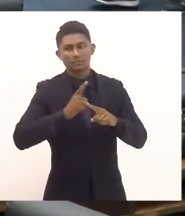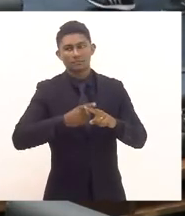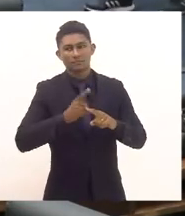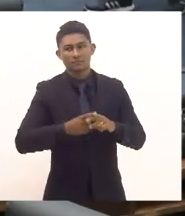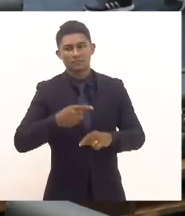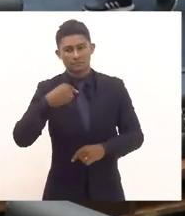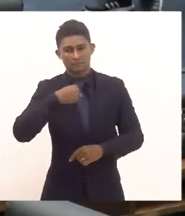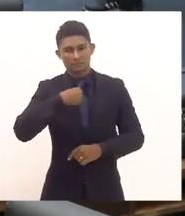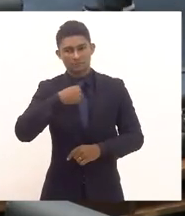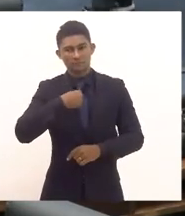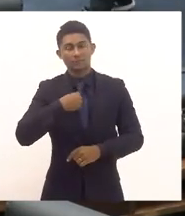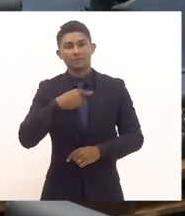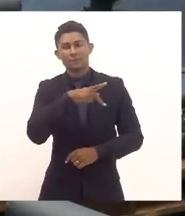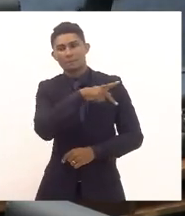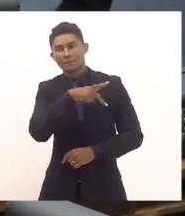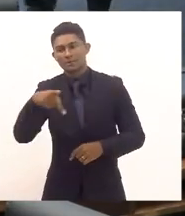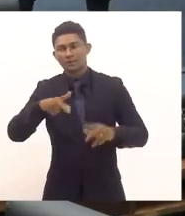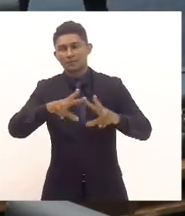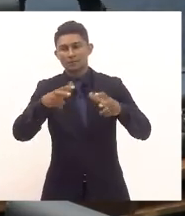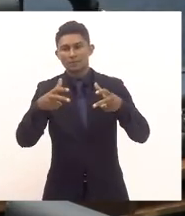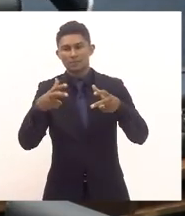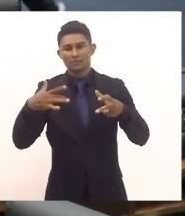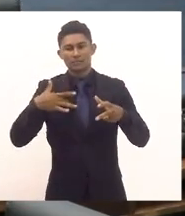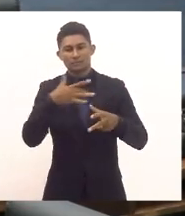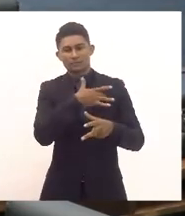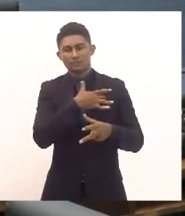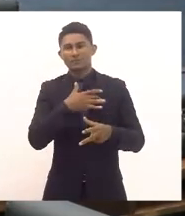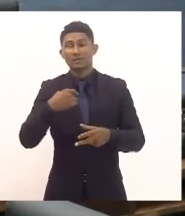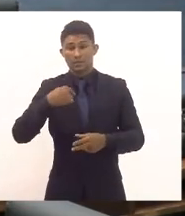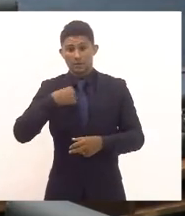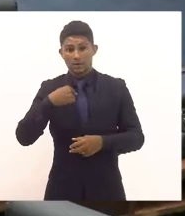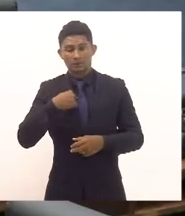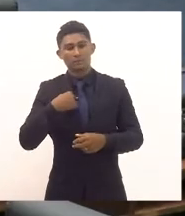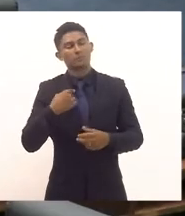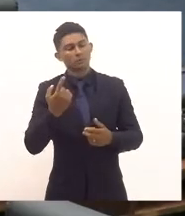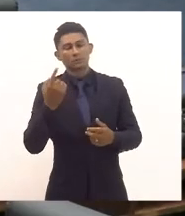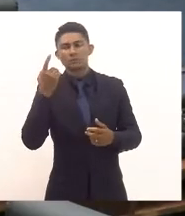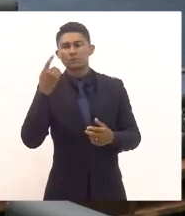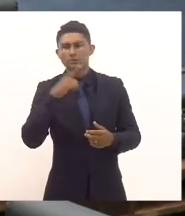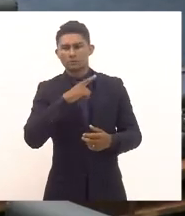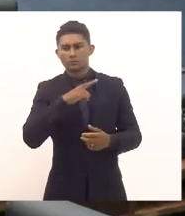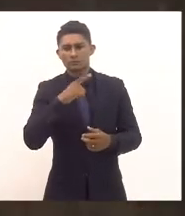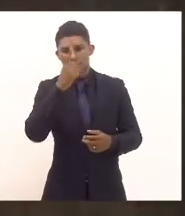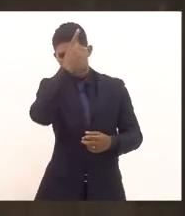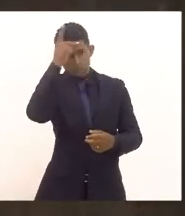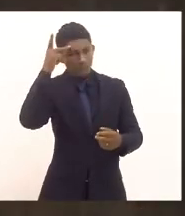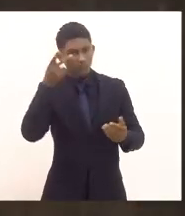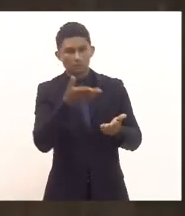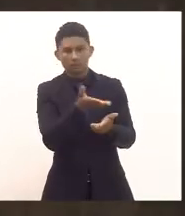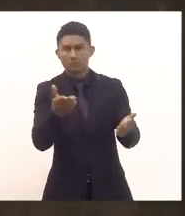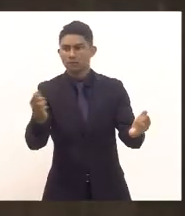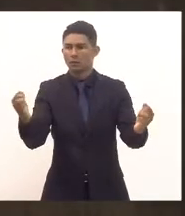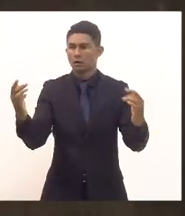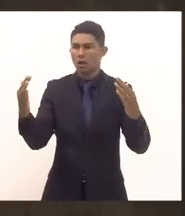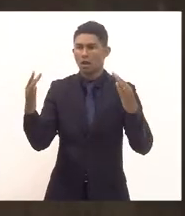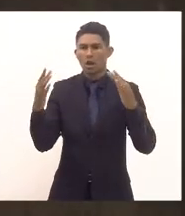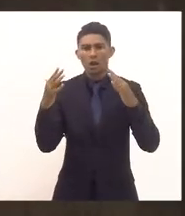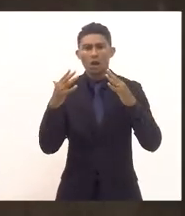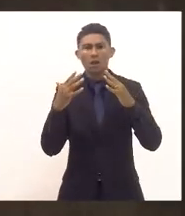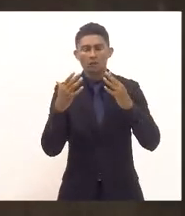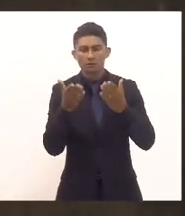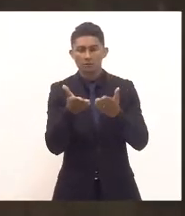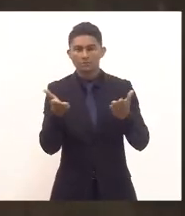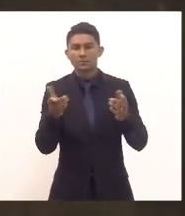na condição de presidente da Comissão de saúde eu fui procurada pelas vítimas de segregação parental